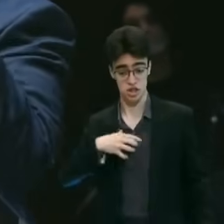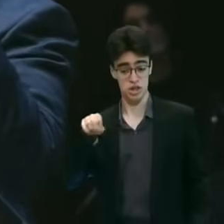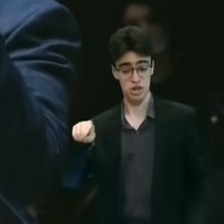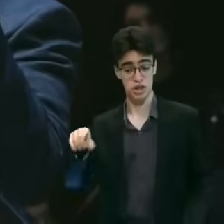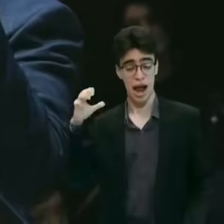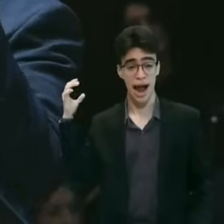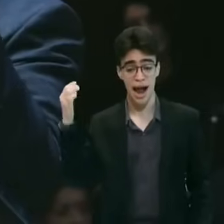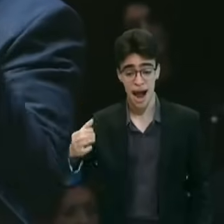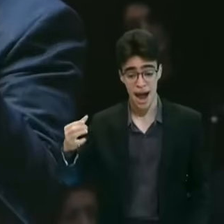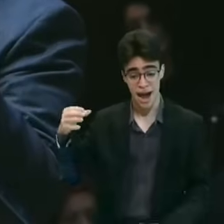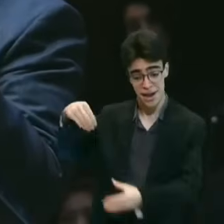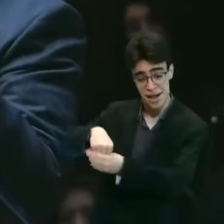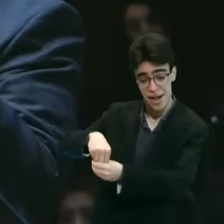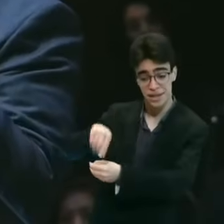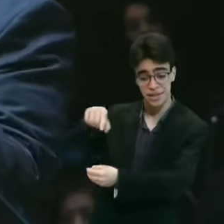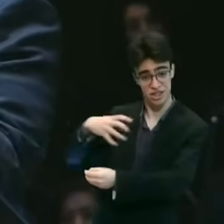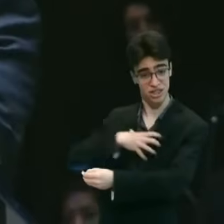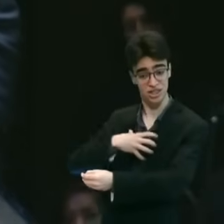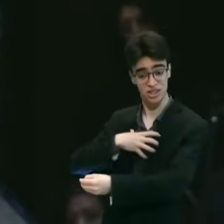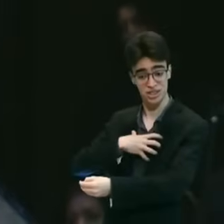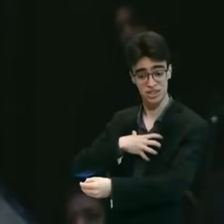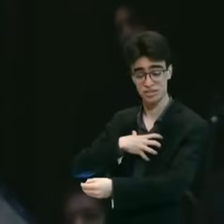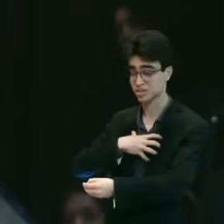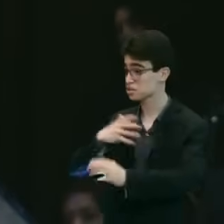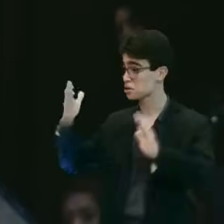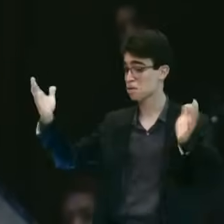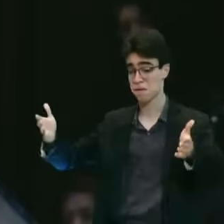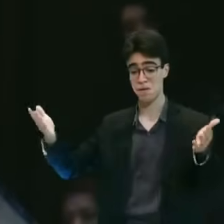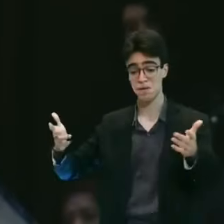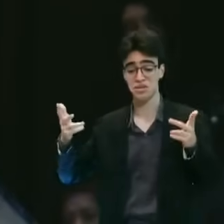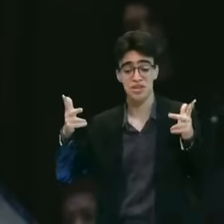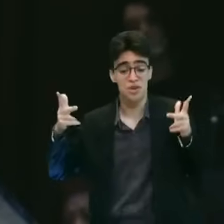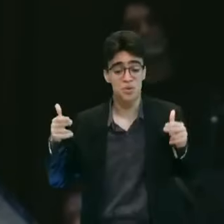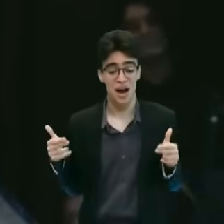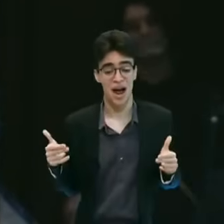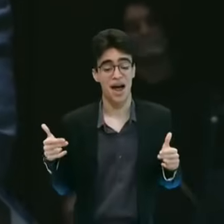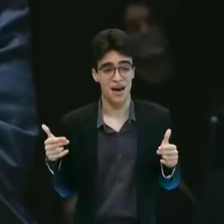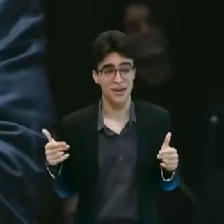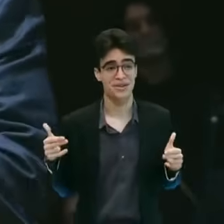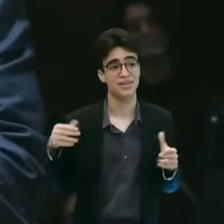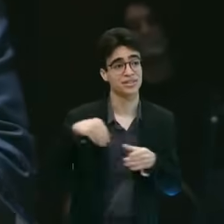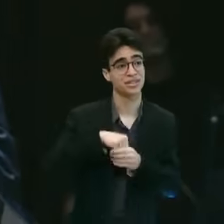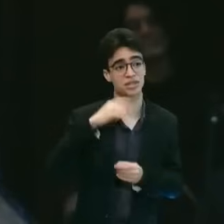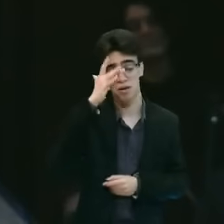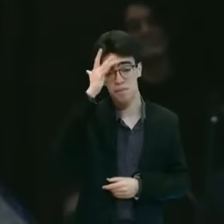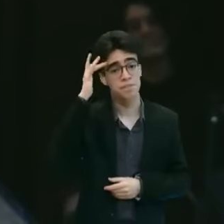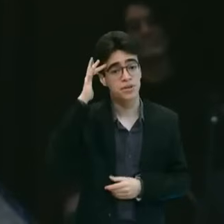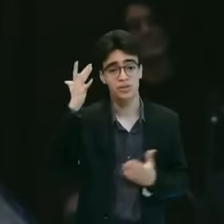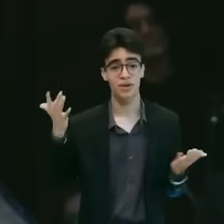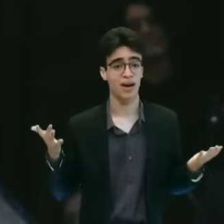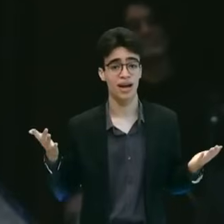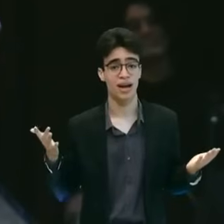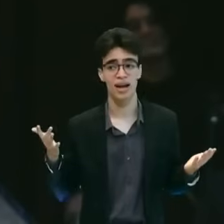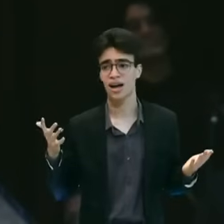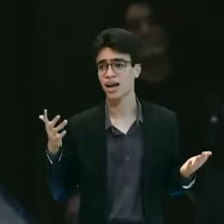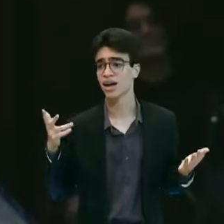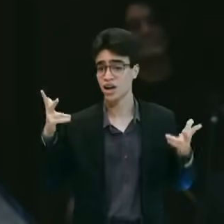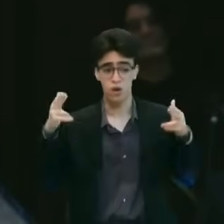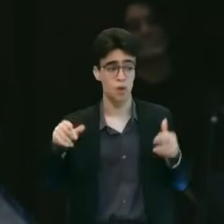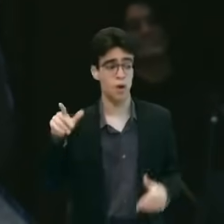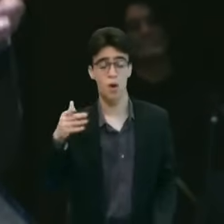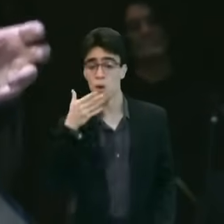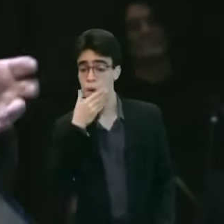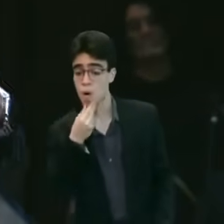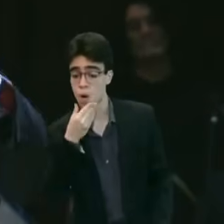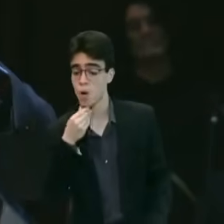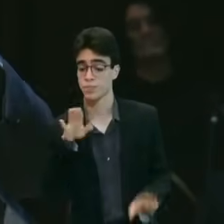sentimentos que estavam em Caim, que estão hoje no homem moderno e que fazem com que tanto o homem quanto